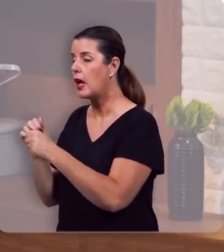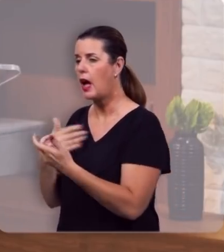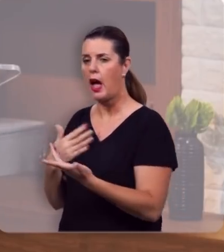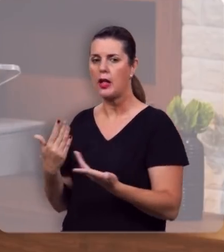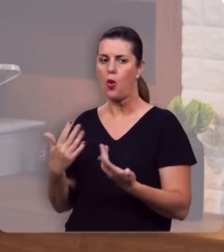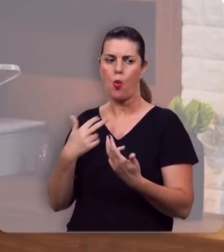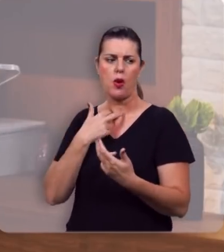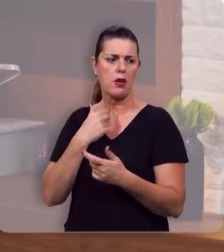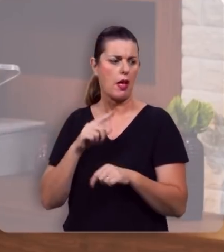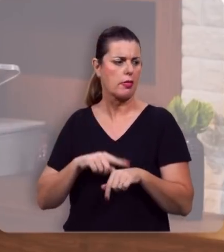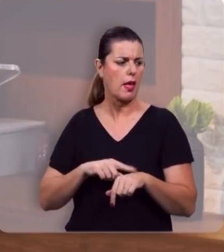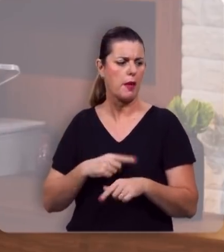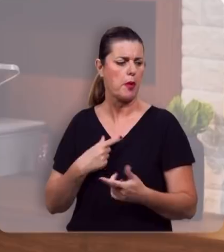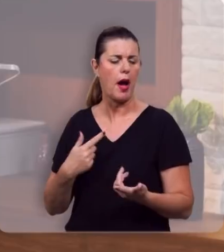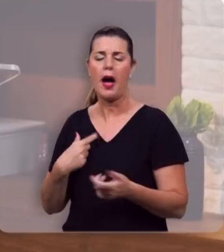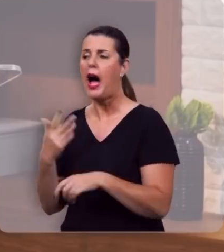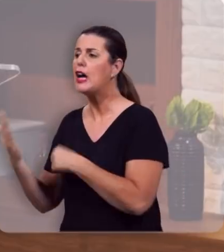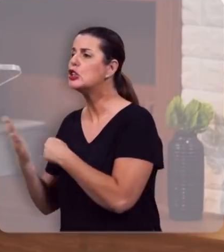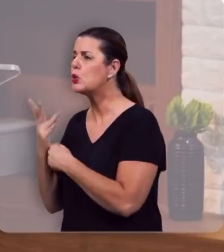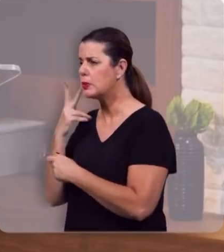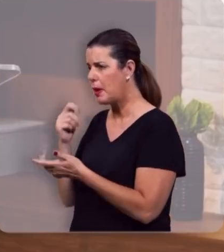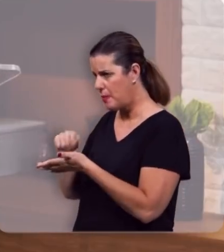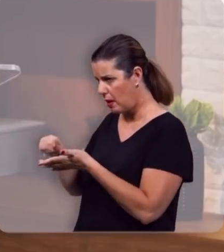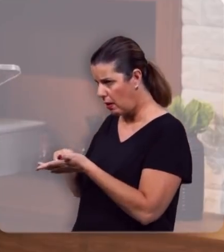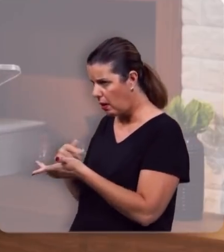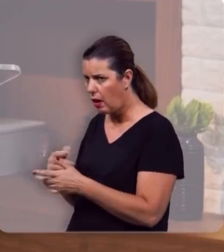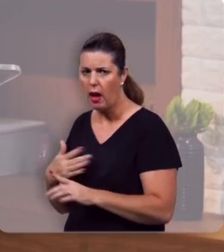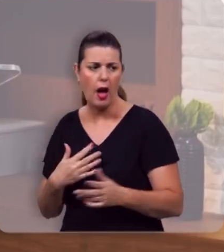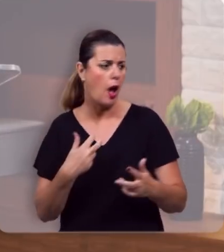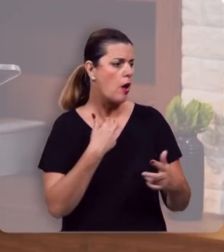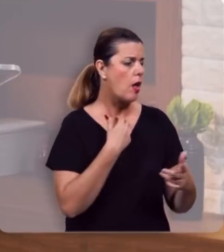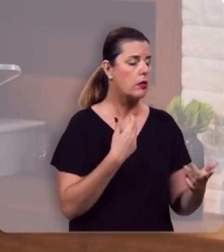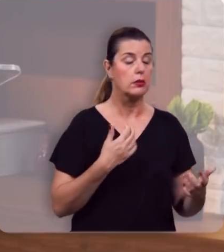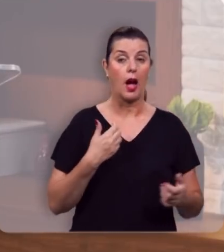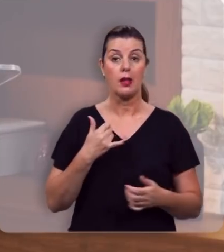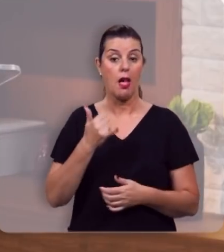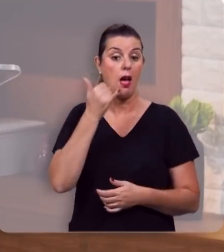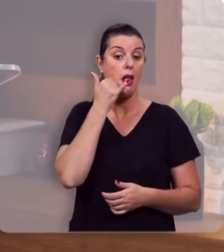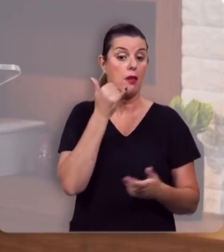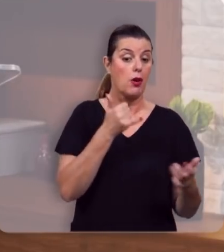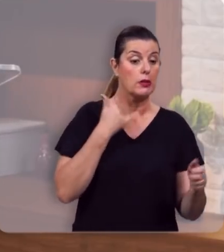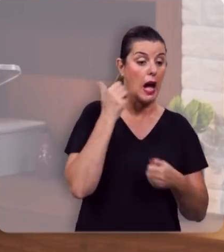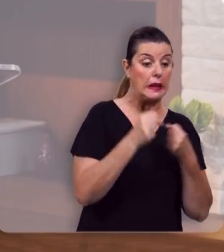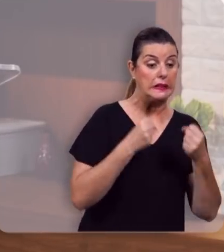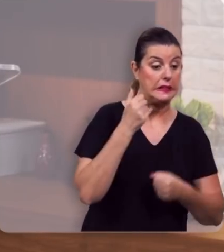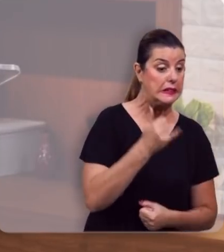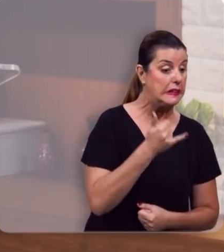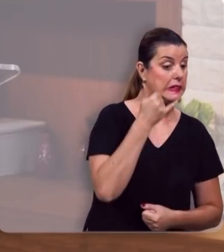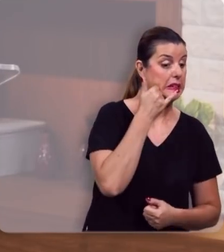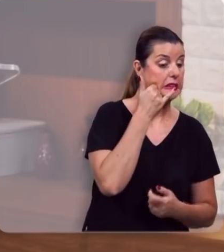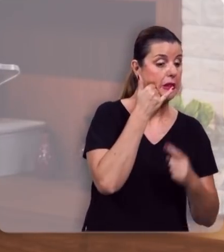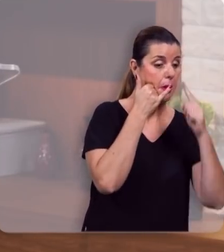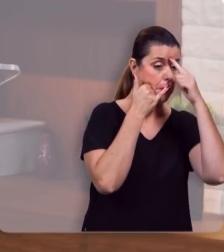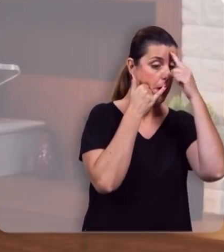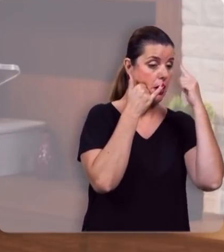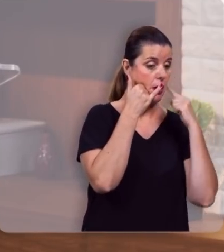deveres da coisa. Não, procura o seu coleguinha, mas o telefone toca, o pai corre para atender o telefone e gasta meia hora.